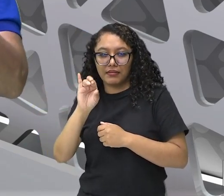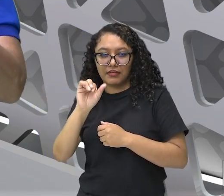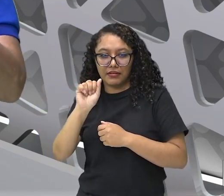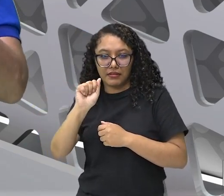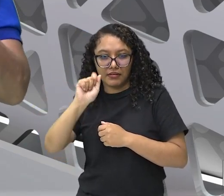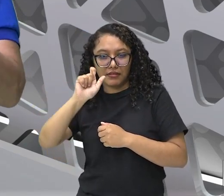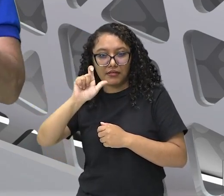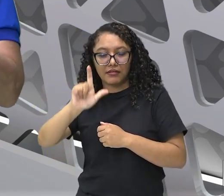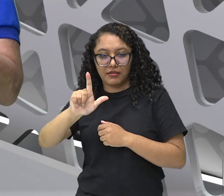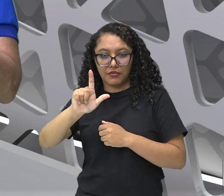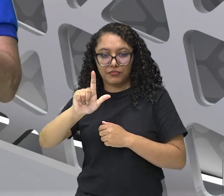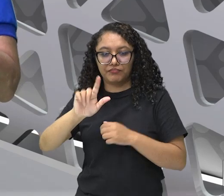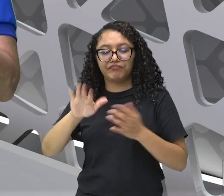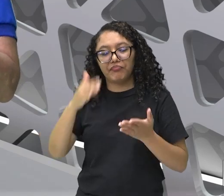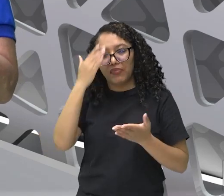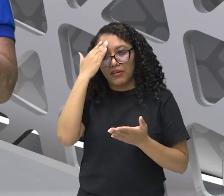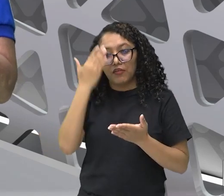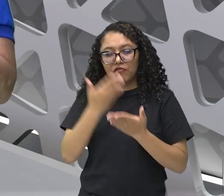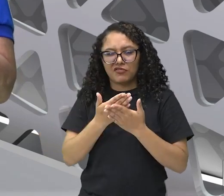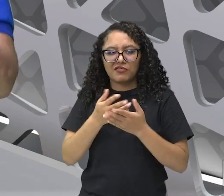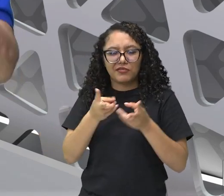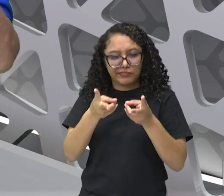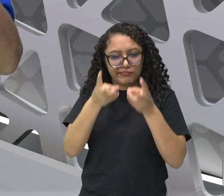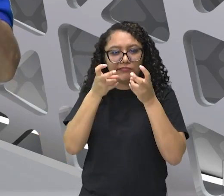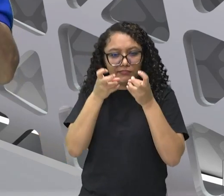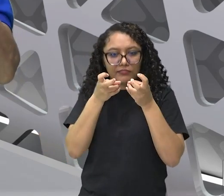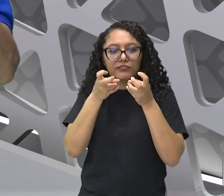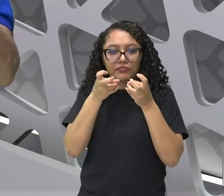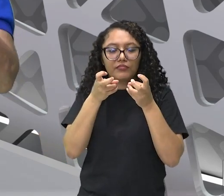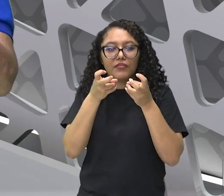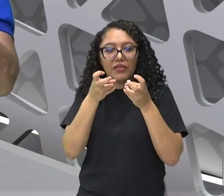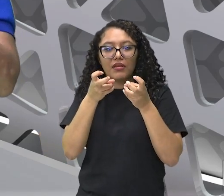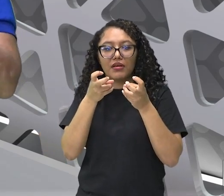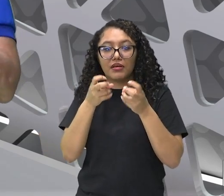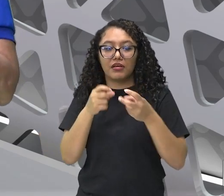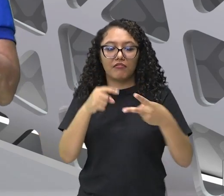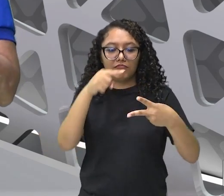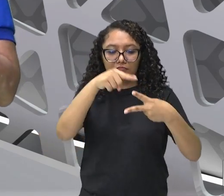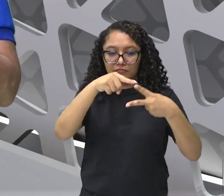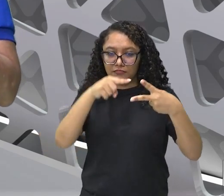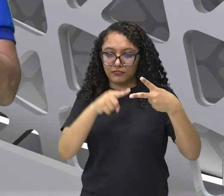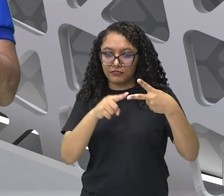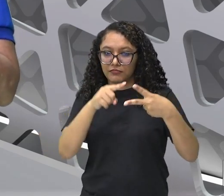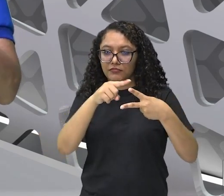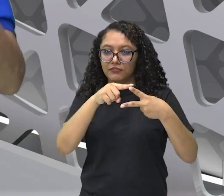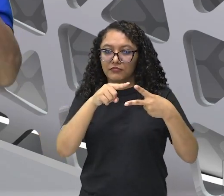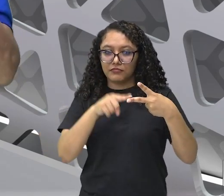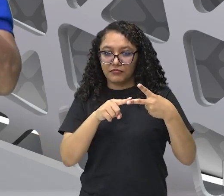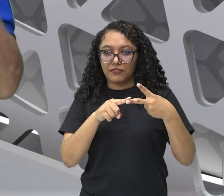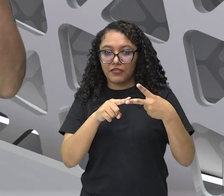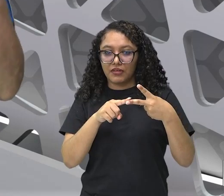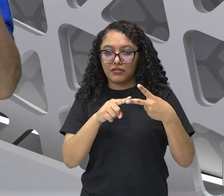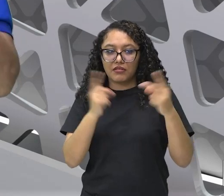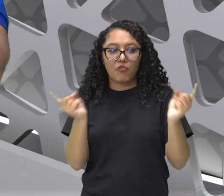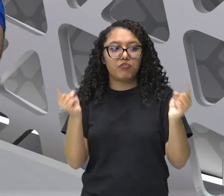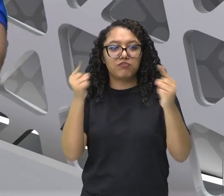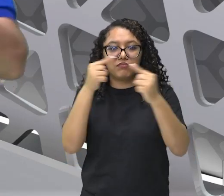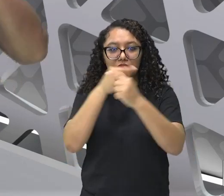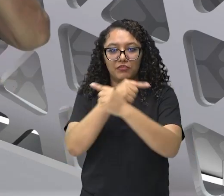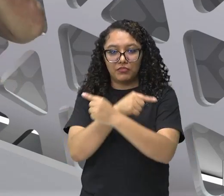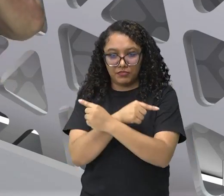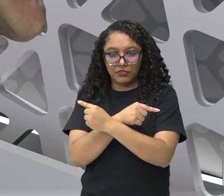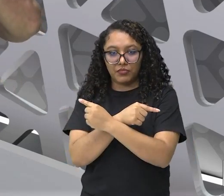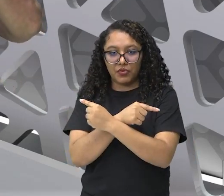creio que vocês já perceberam aí que a transcendência e a imanência são